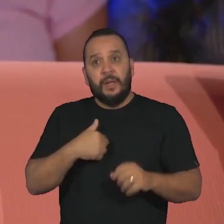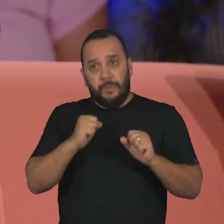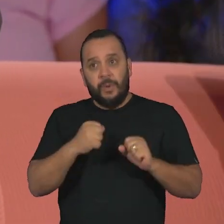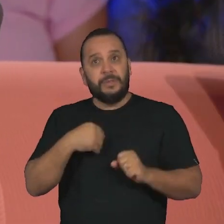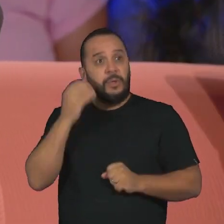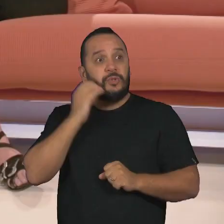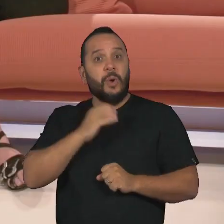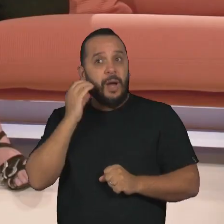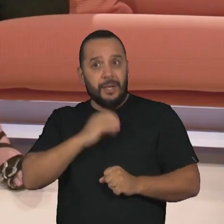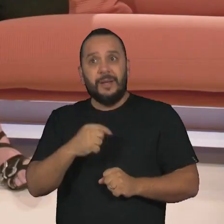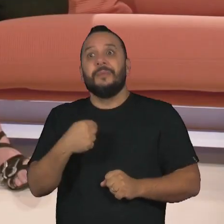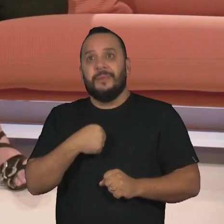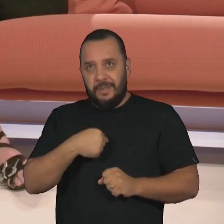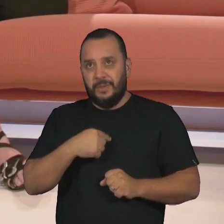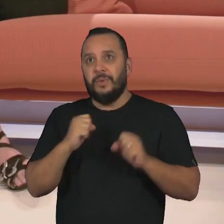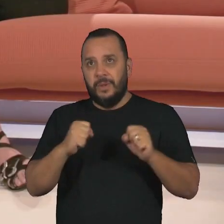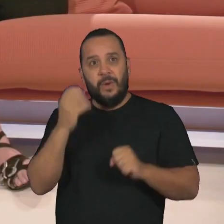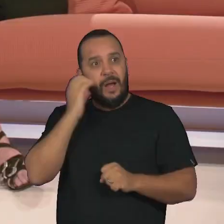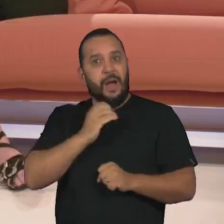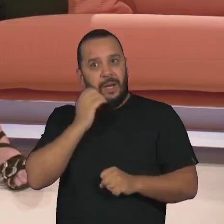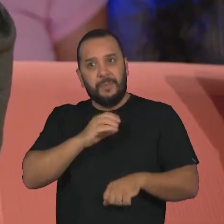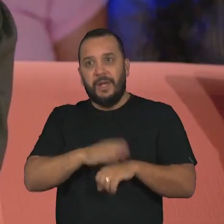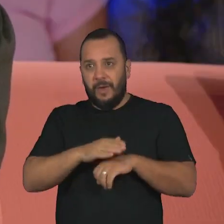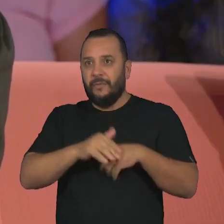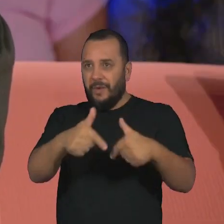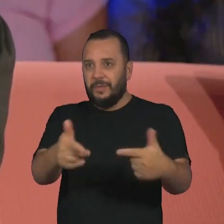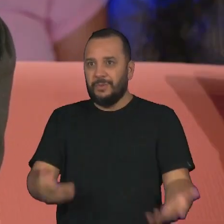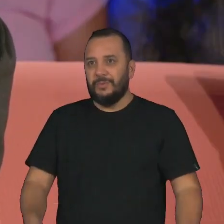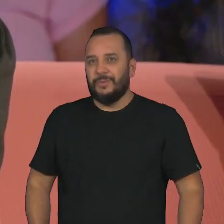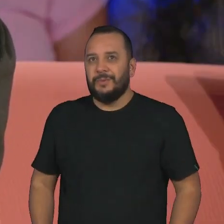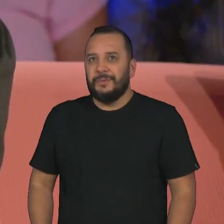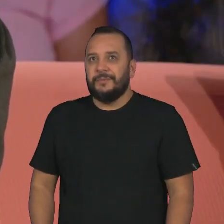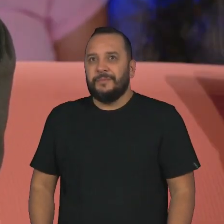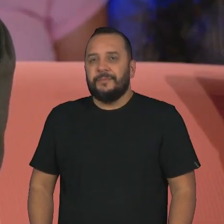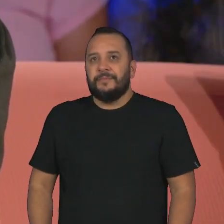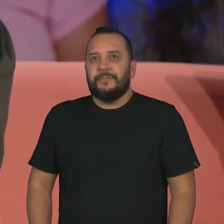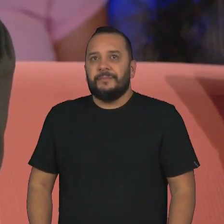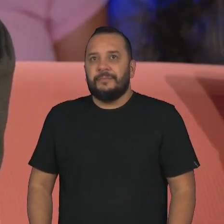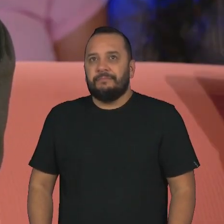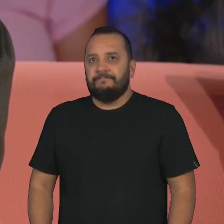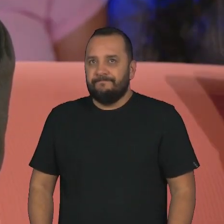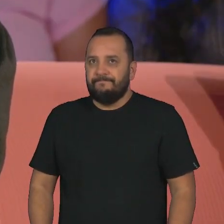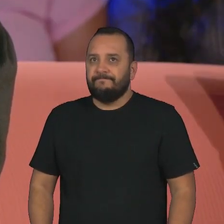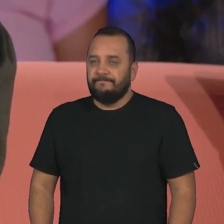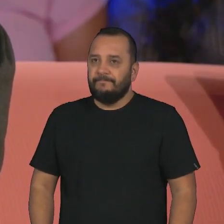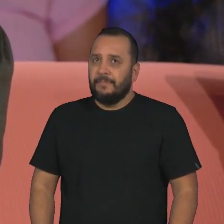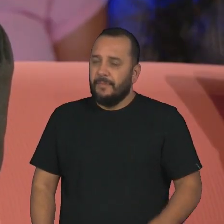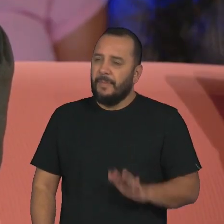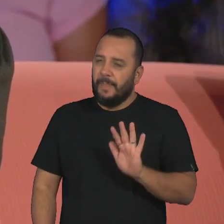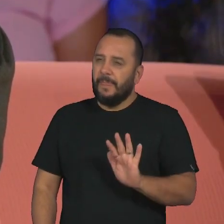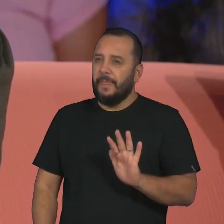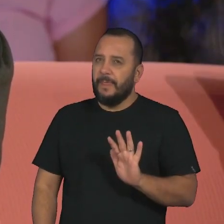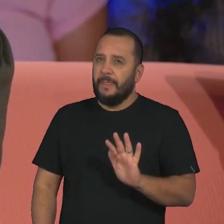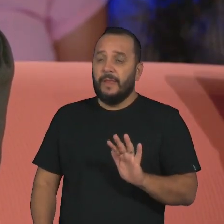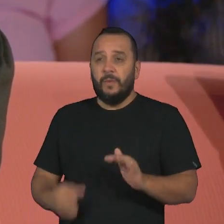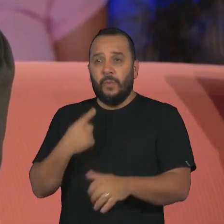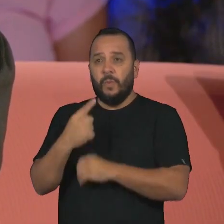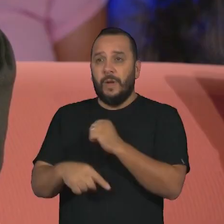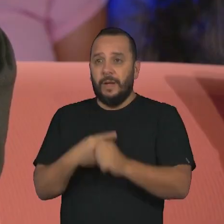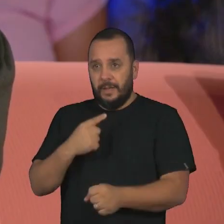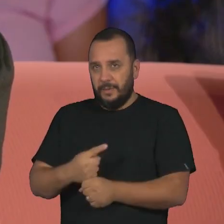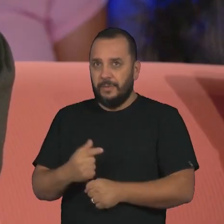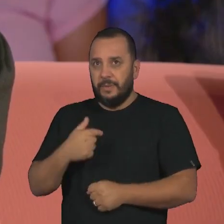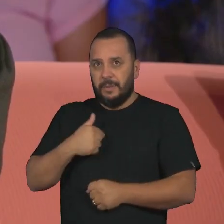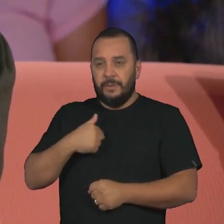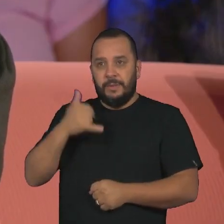árabe. Eu faço. Eu sou árabe, eu faço. E aí ela falou, passou um ano, eu